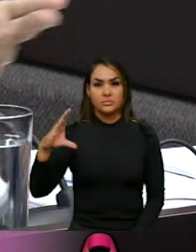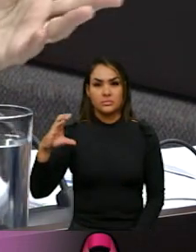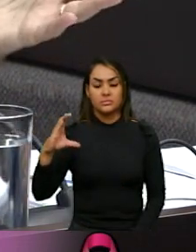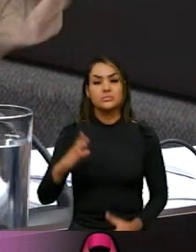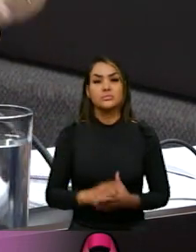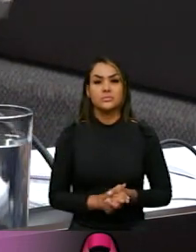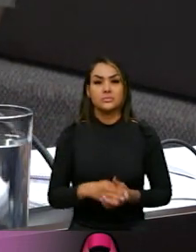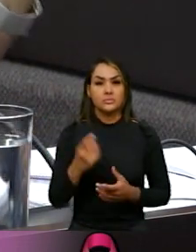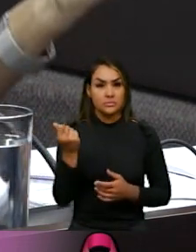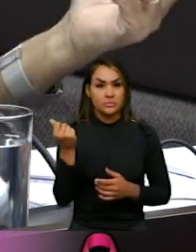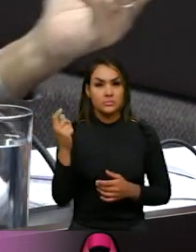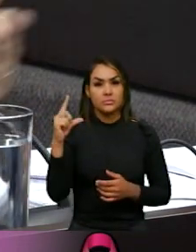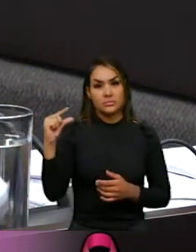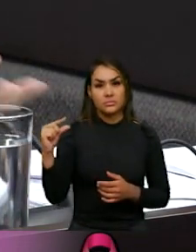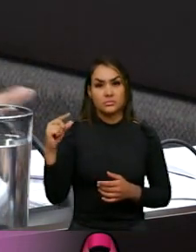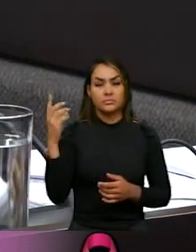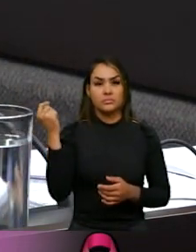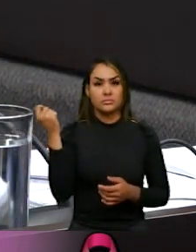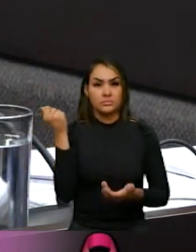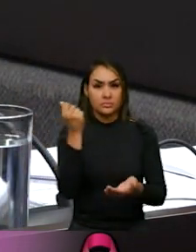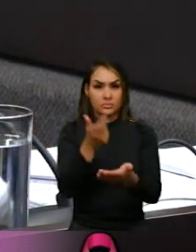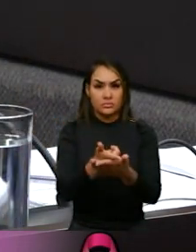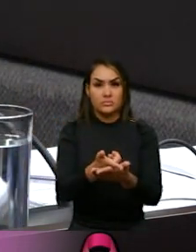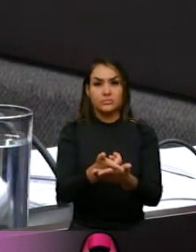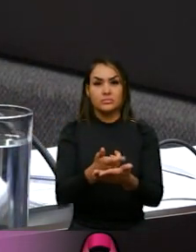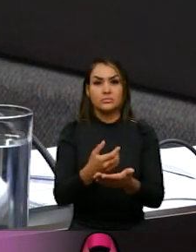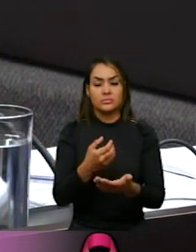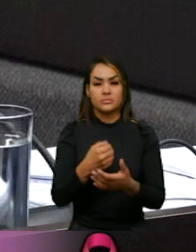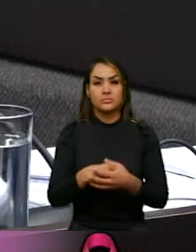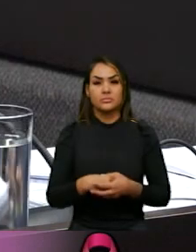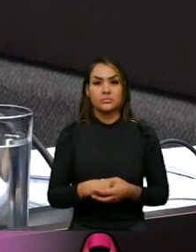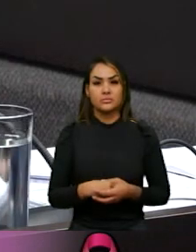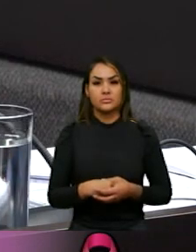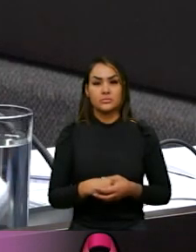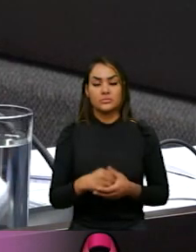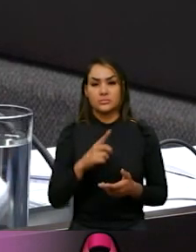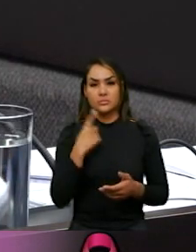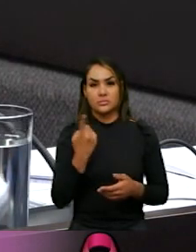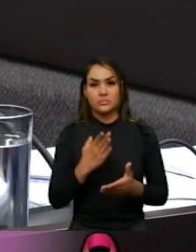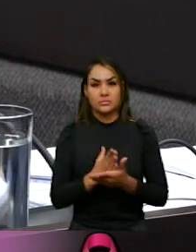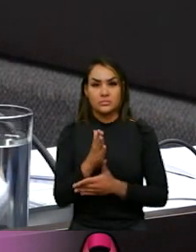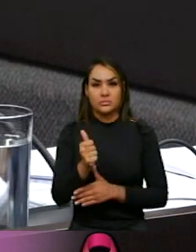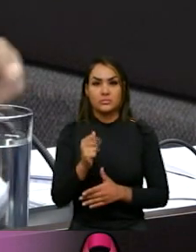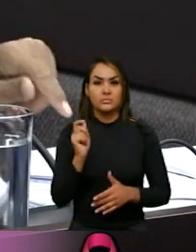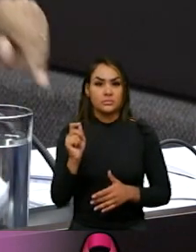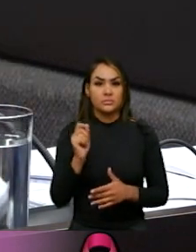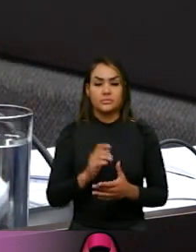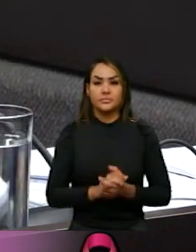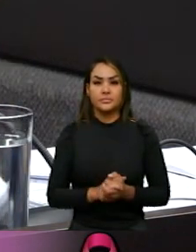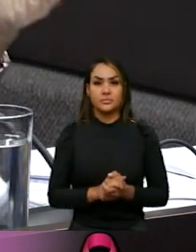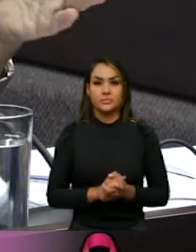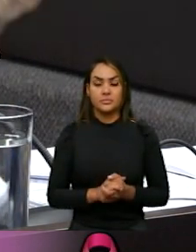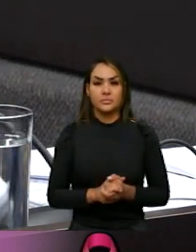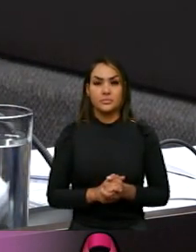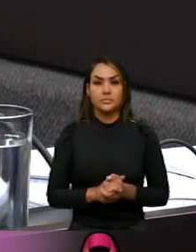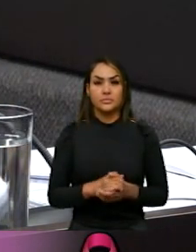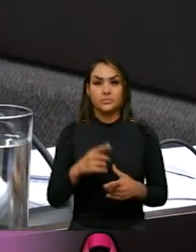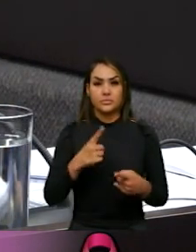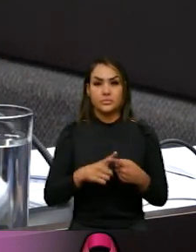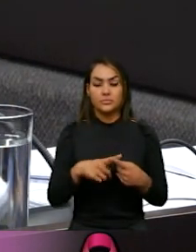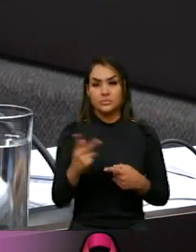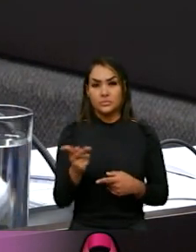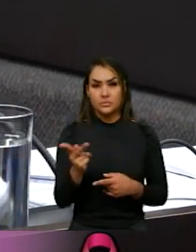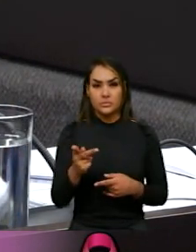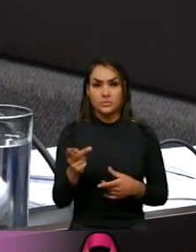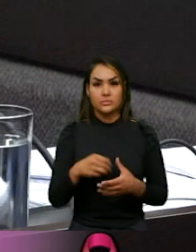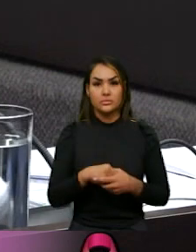e, para investimento, razoável para a gente aprovar. É essa a questão. Por